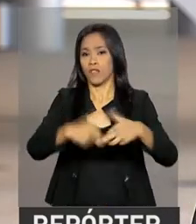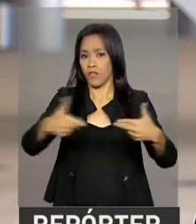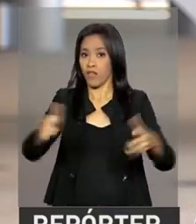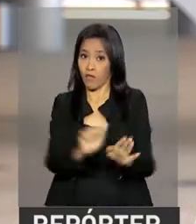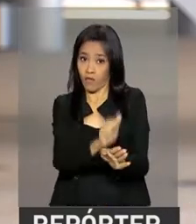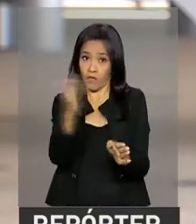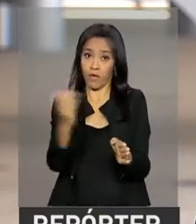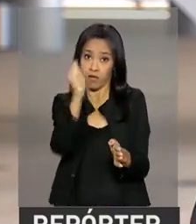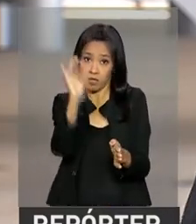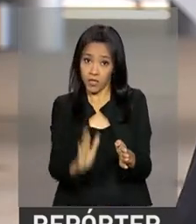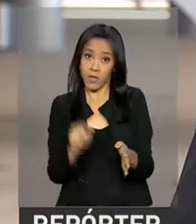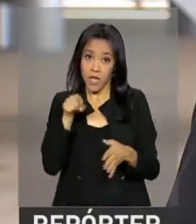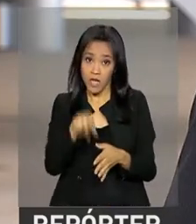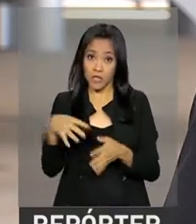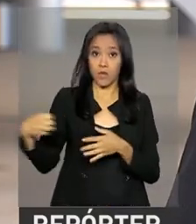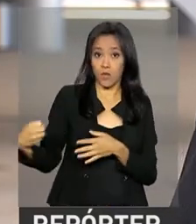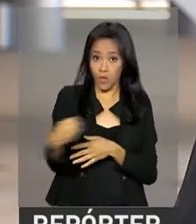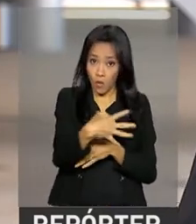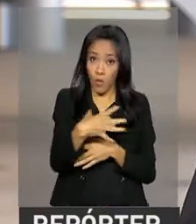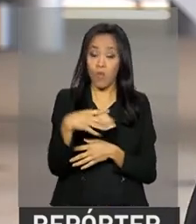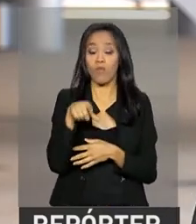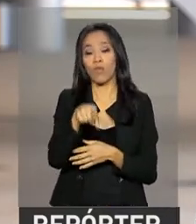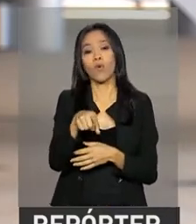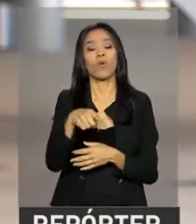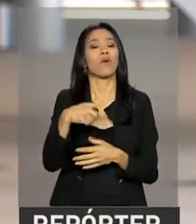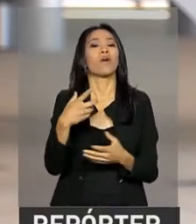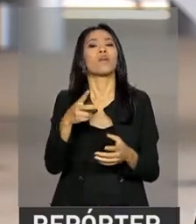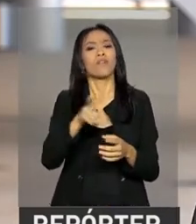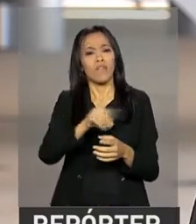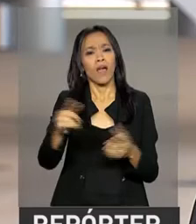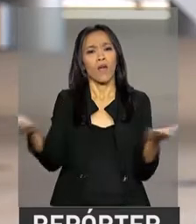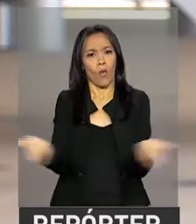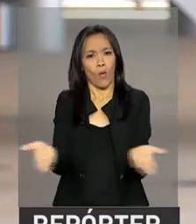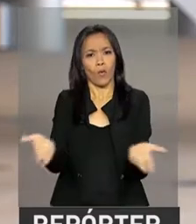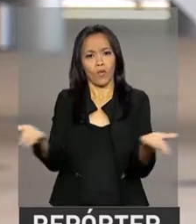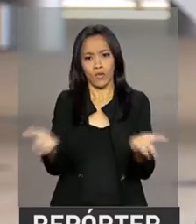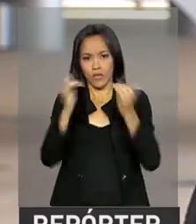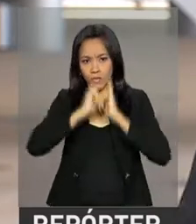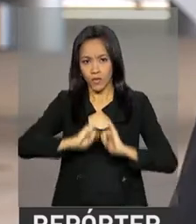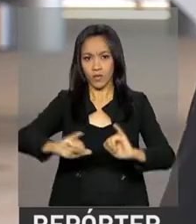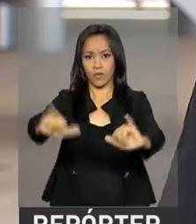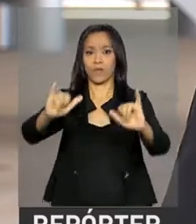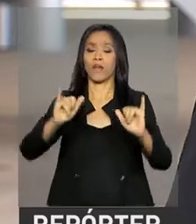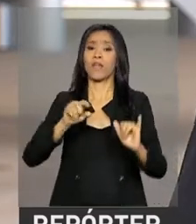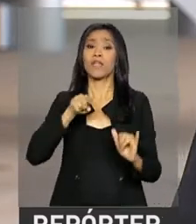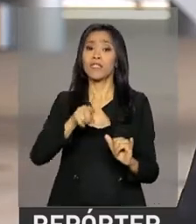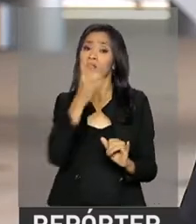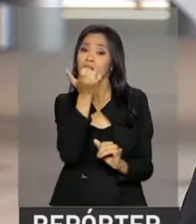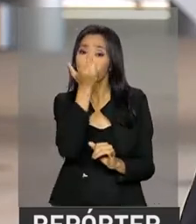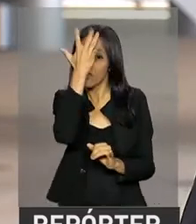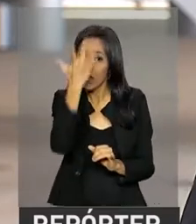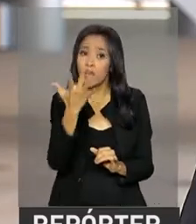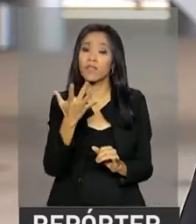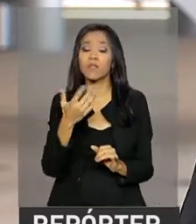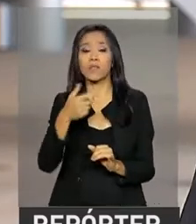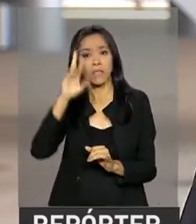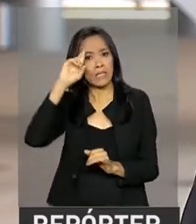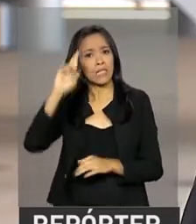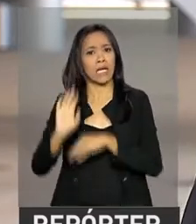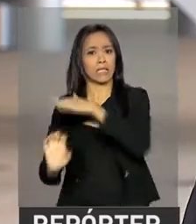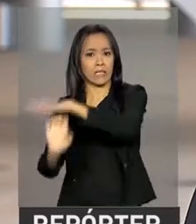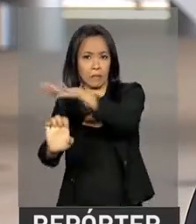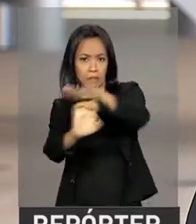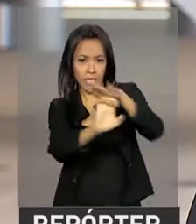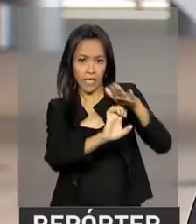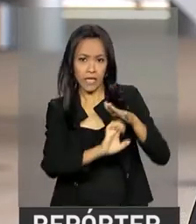novo processo de exportações, que é essa etapa que vai ser lançada hoje, ele vai facilitar a interação dos empresários